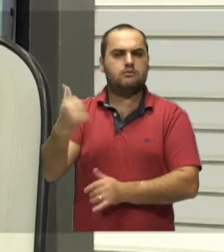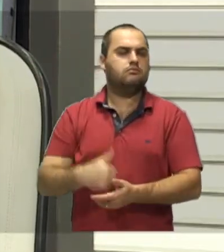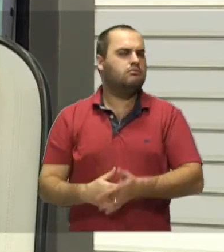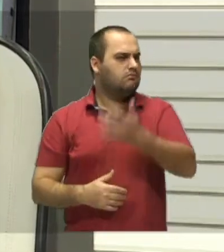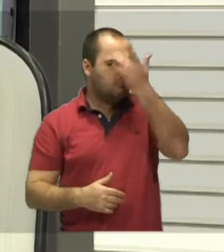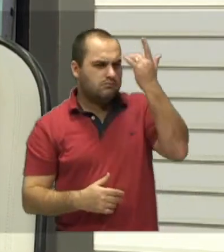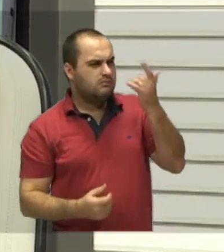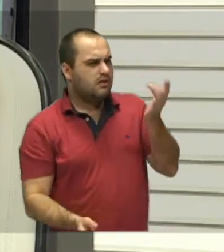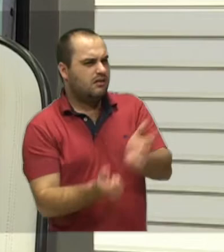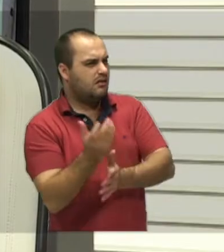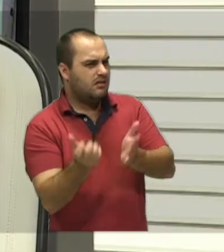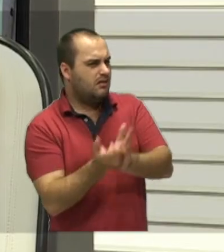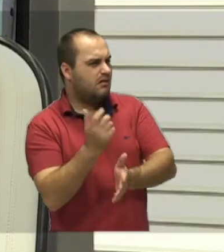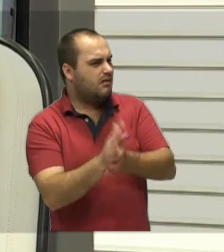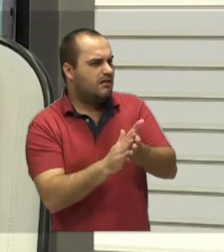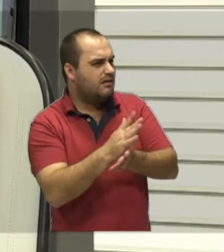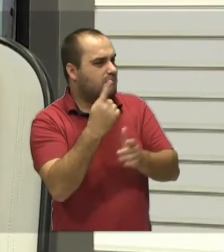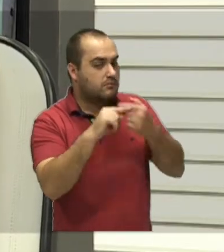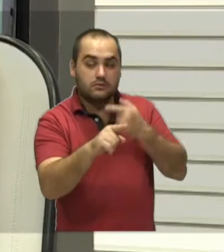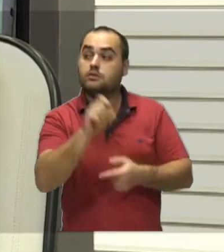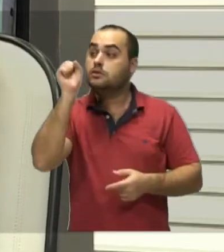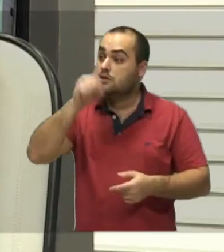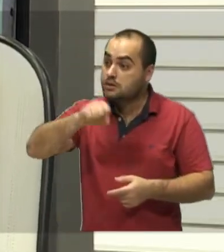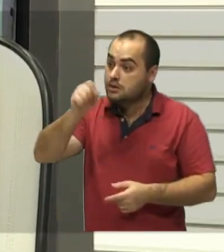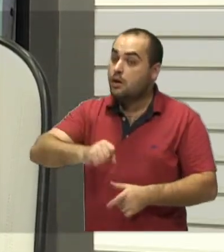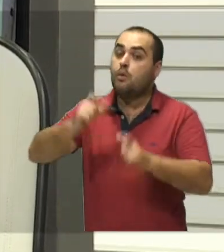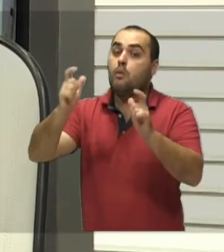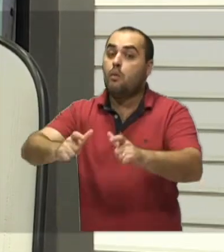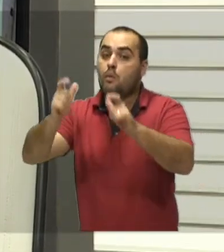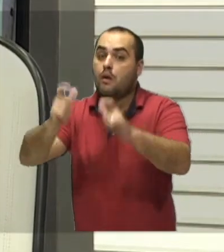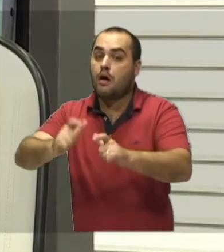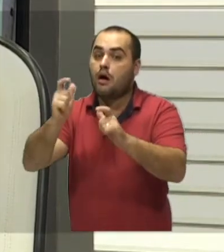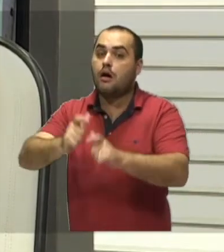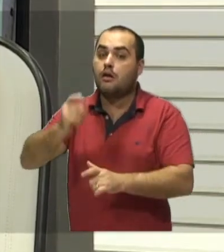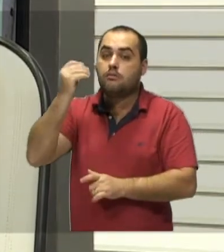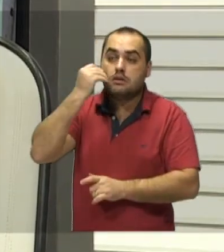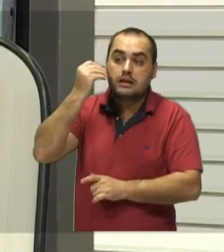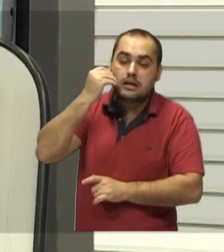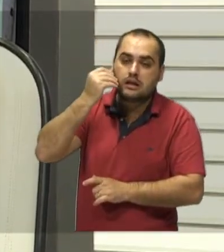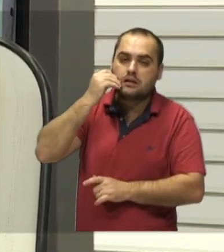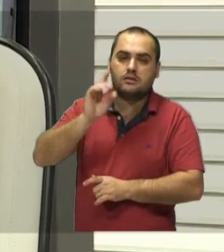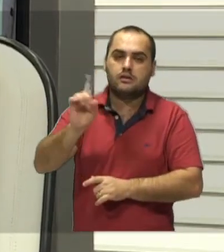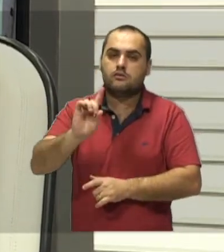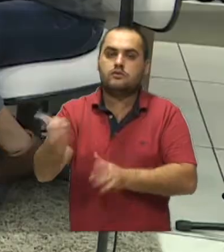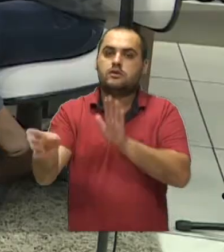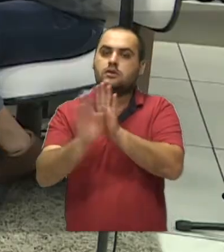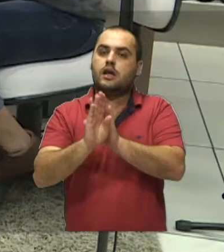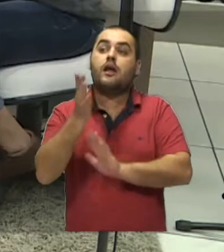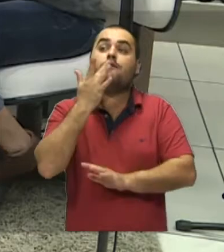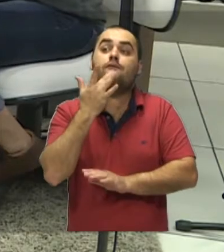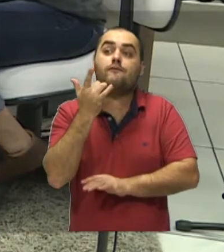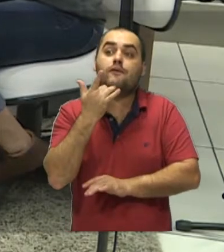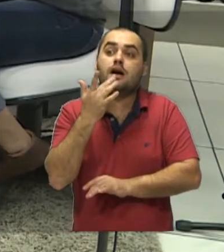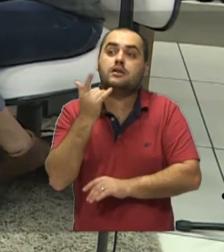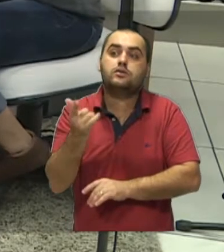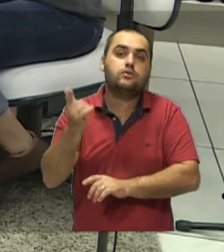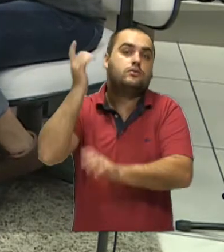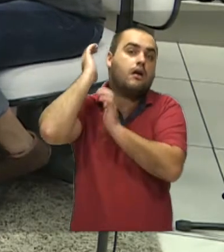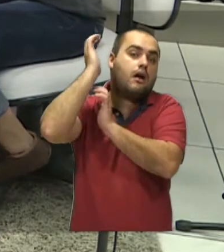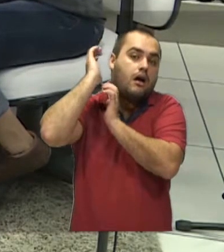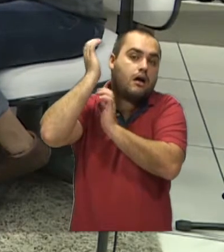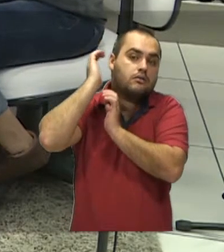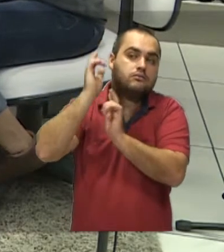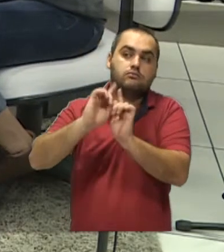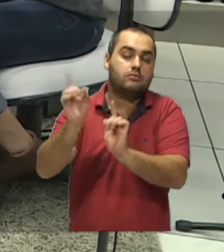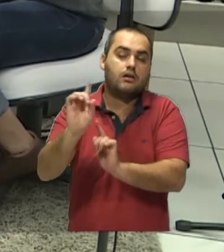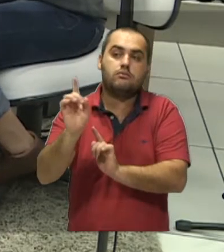música. Produz. Mudou o lugar onde você tem que buscar. A gente não recebe mais isso tão facilmente pela rádio, pela mídia.